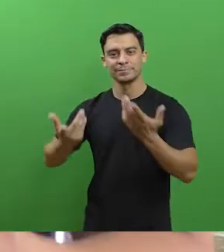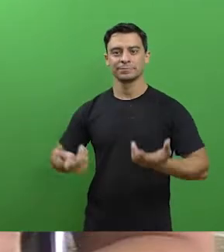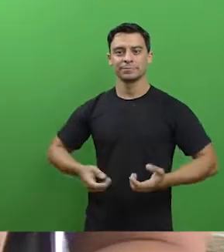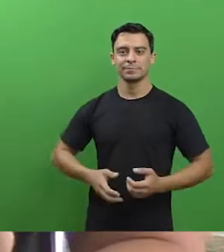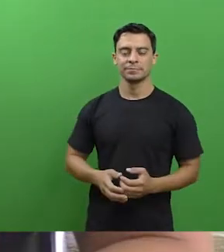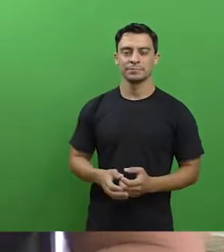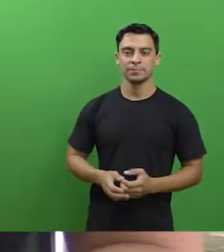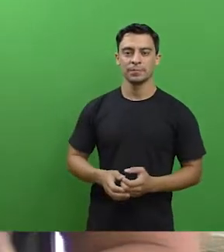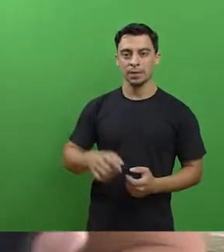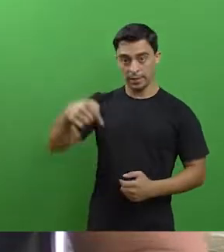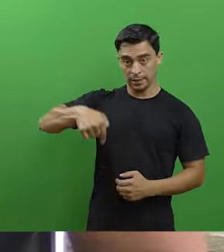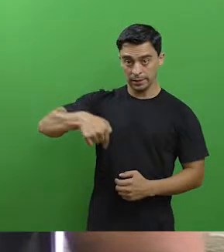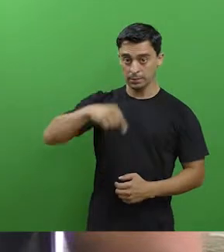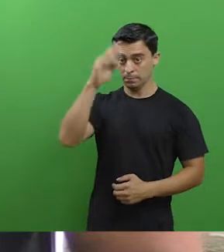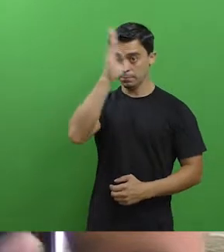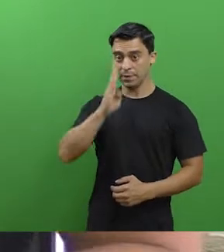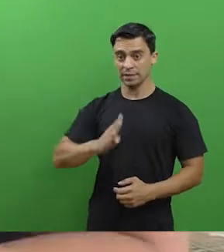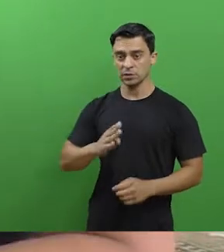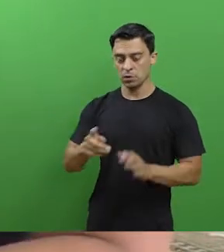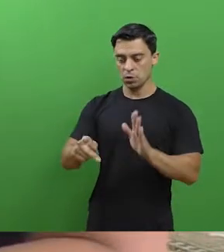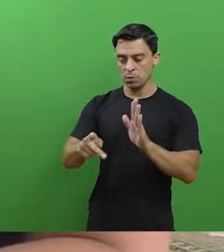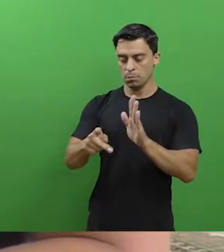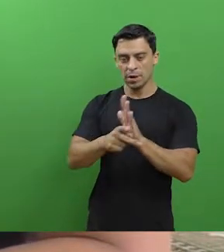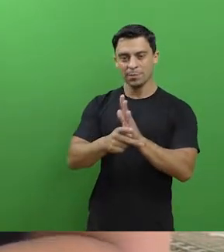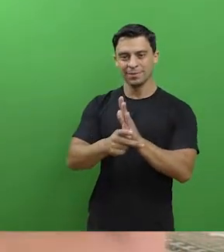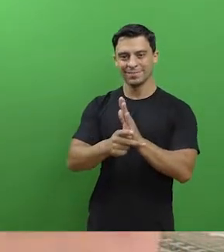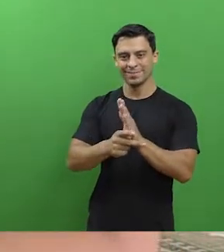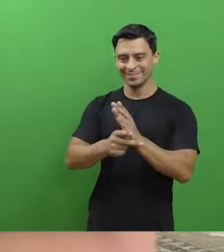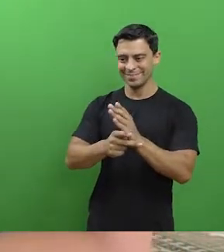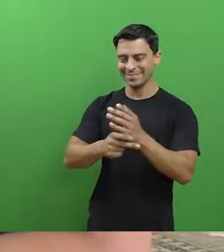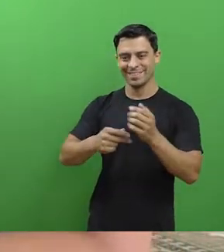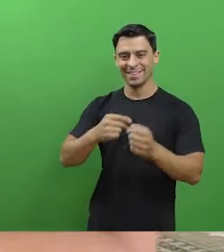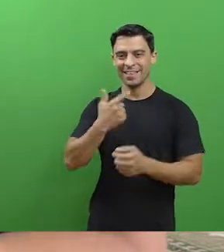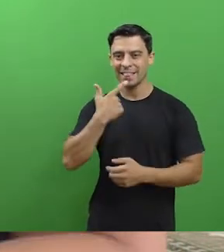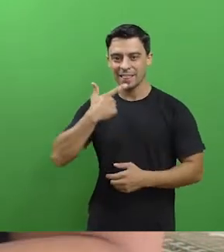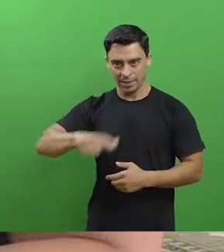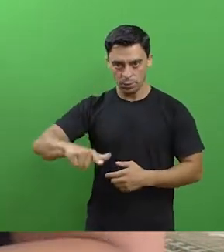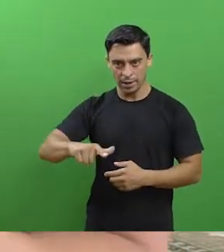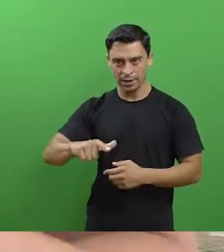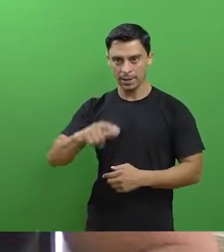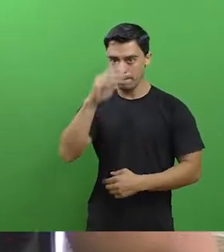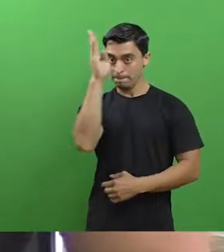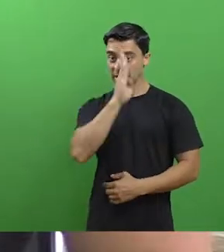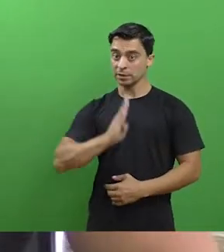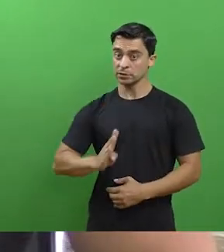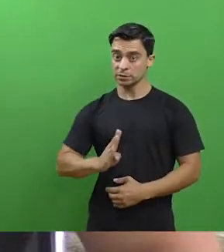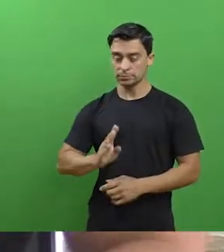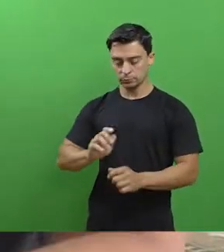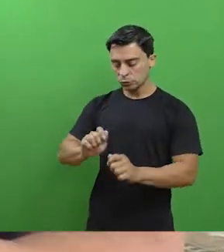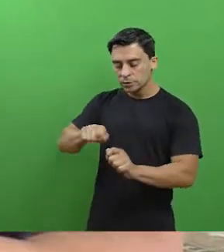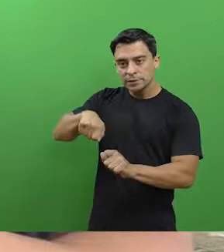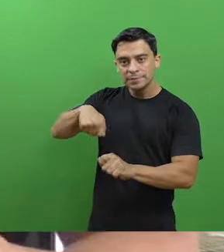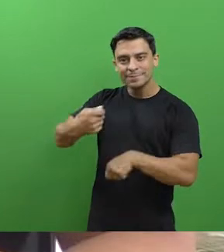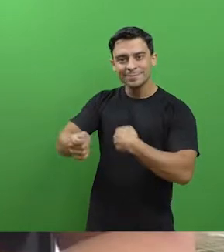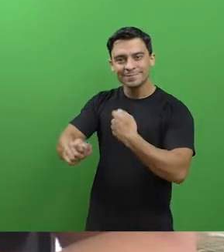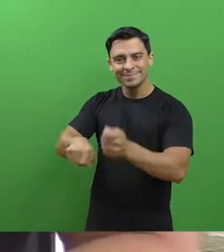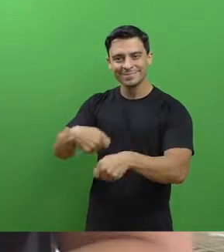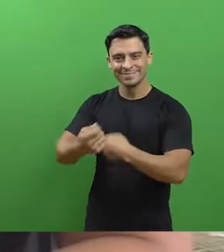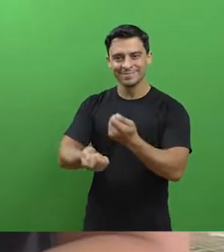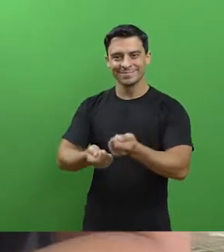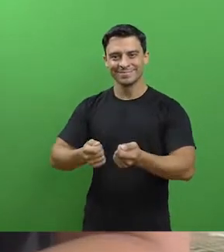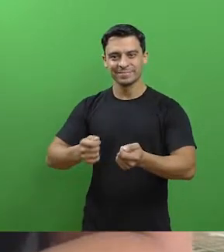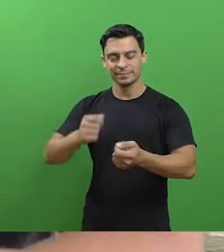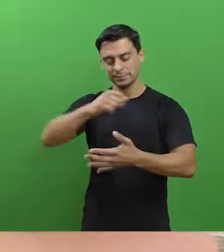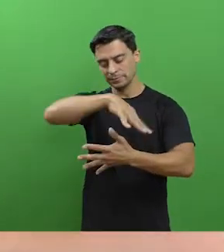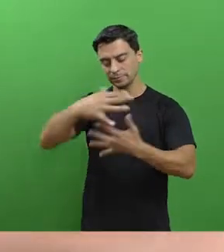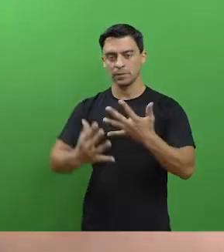Aqui no Brasil é língua brasileira de sinais. Então Libras significa isso, língua brasileira de sinais. E a própria aqui do